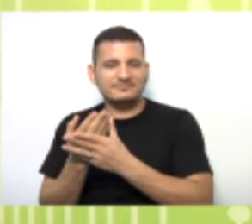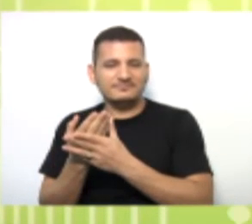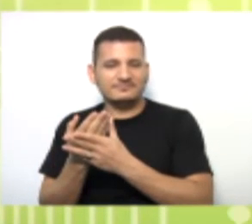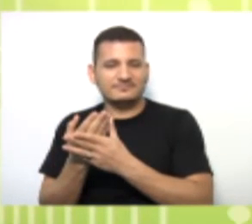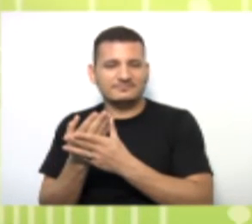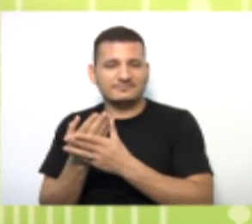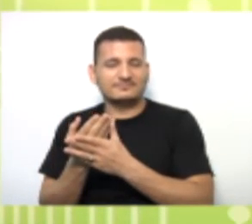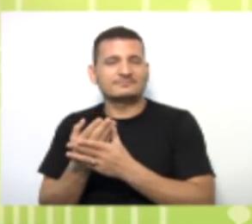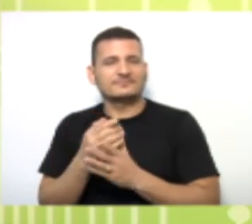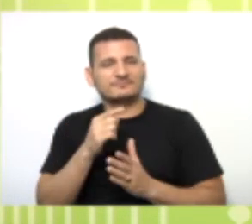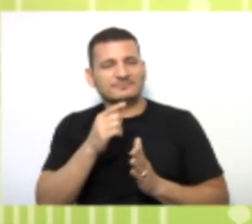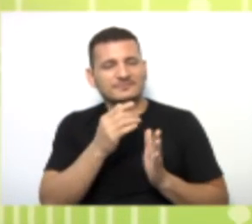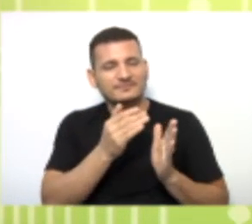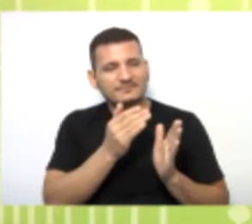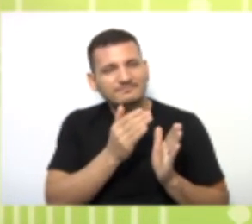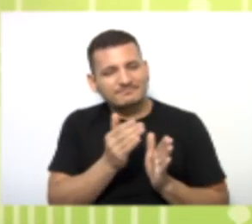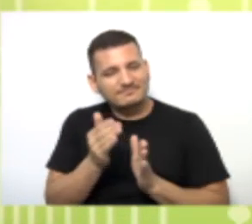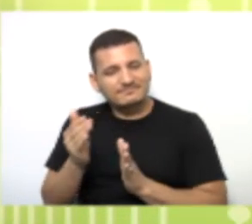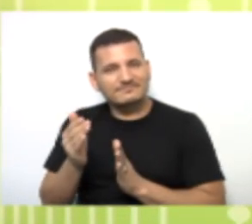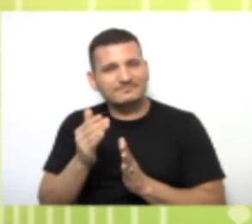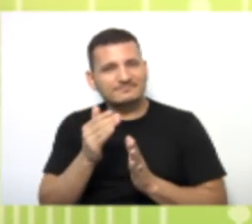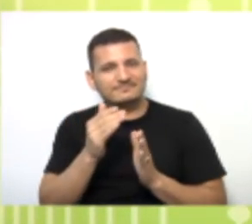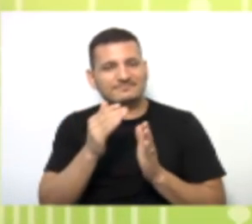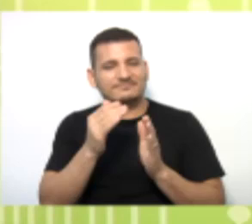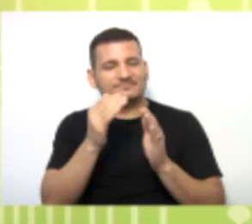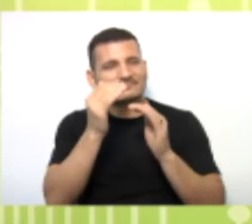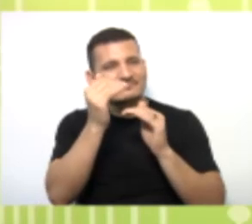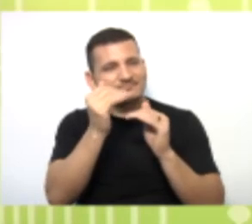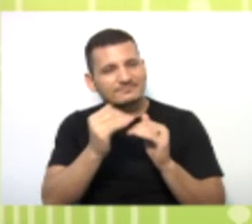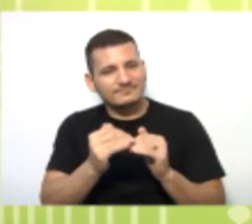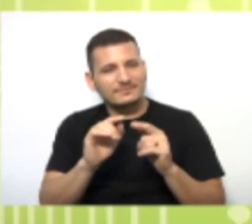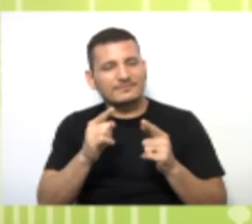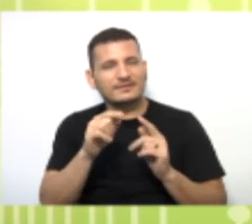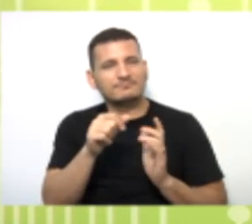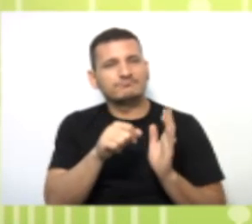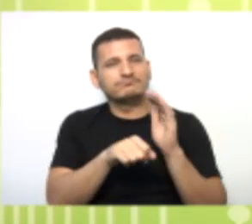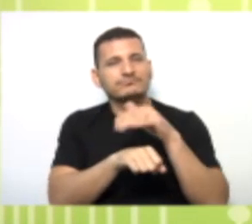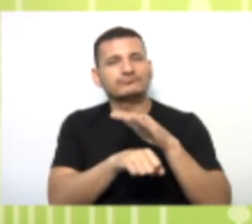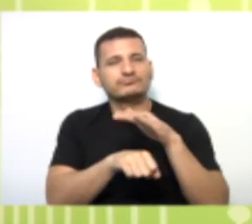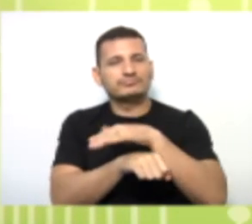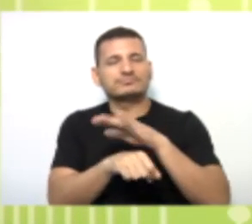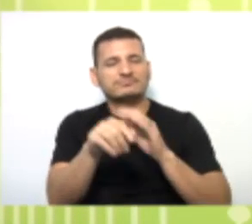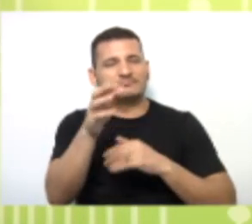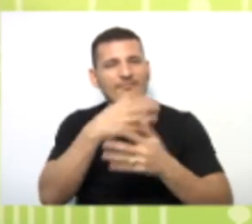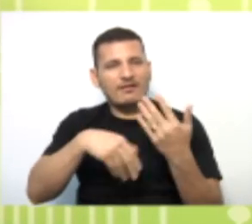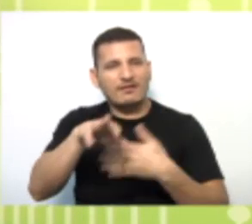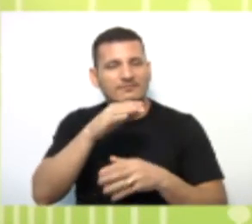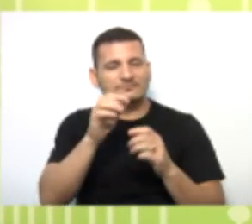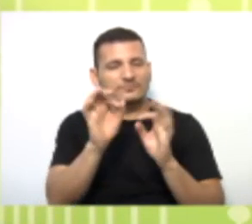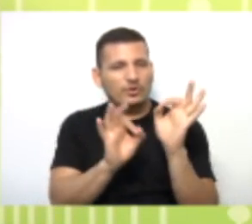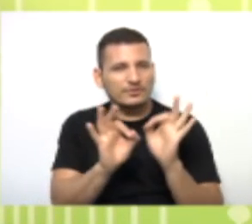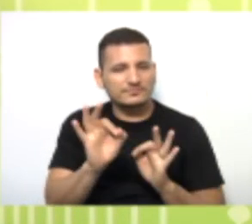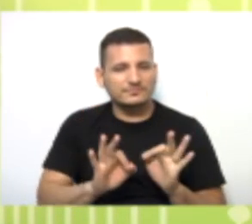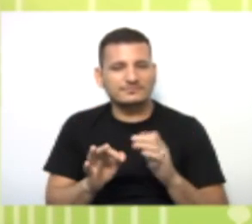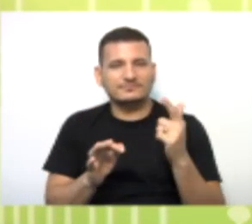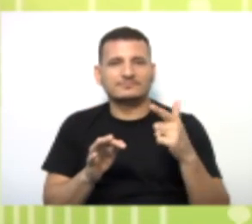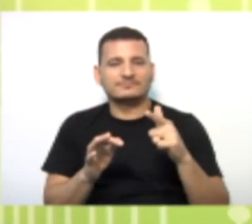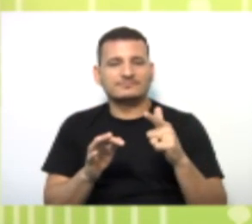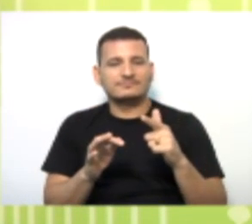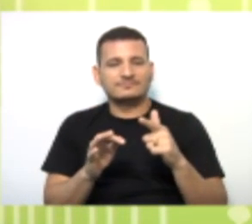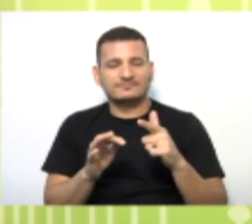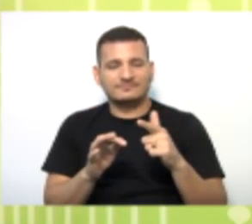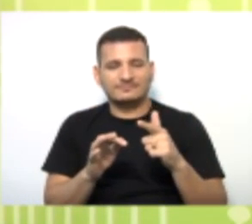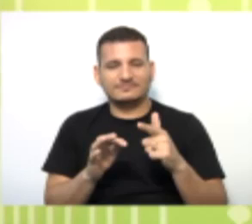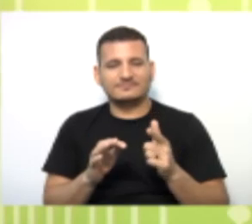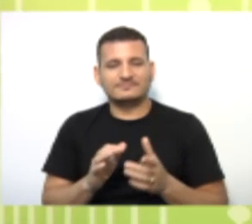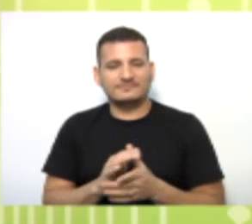e vai seguindo esses passos de forma cronológica, mas ao mesmo tempo não organizada, podemos dizer